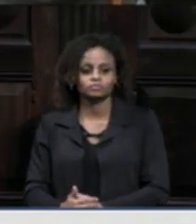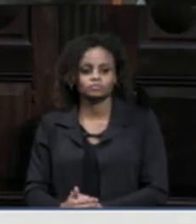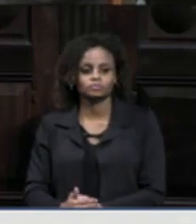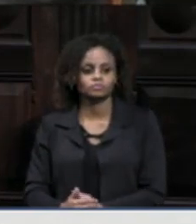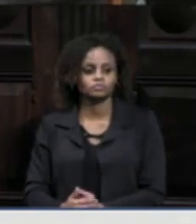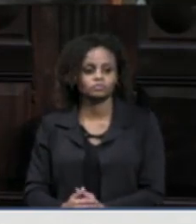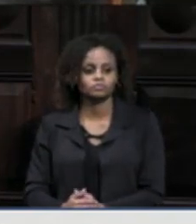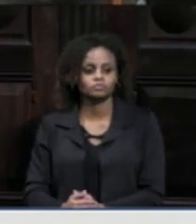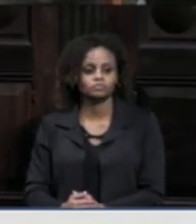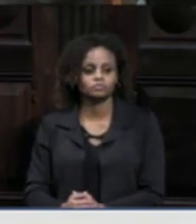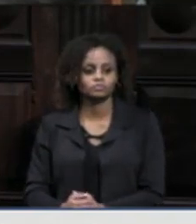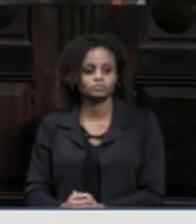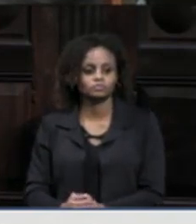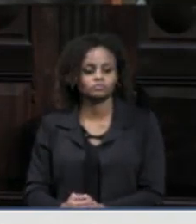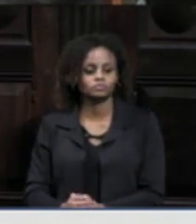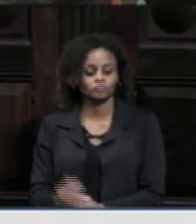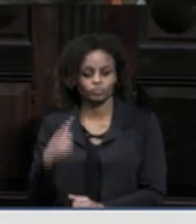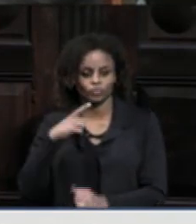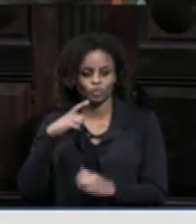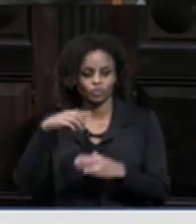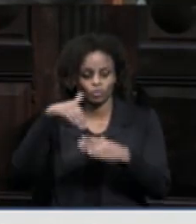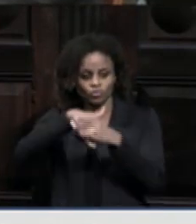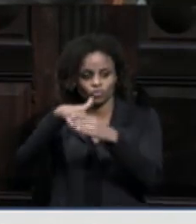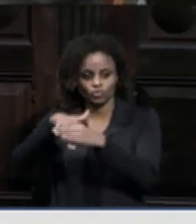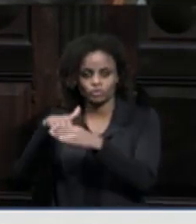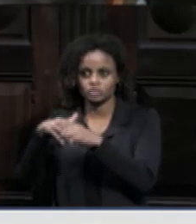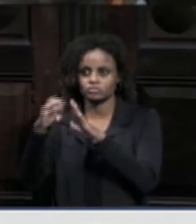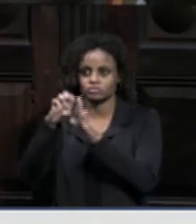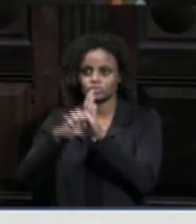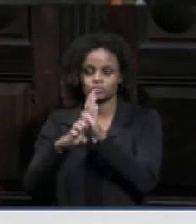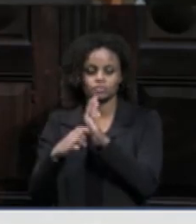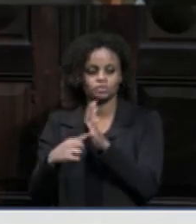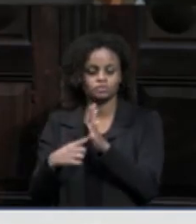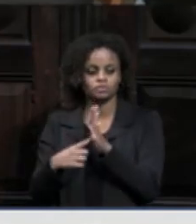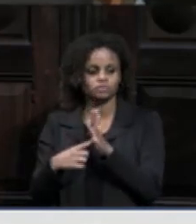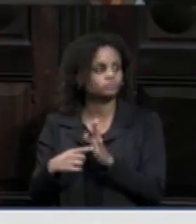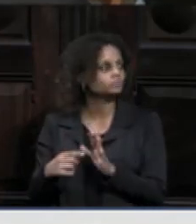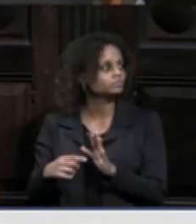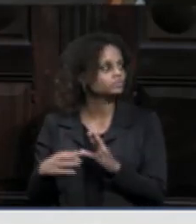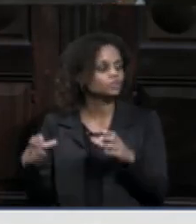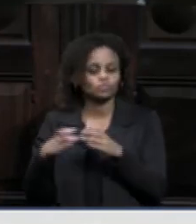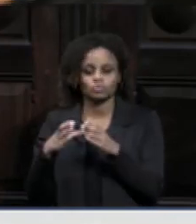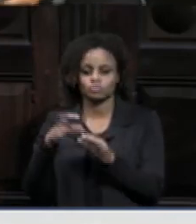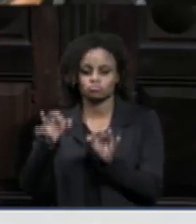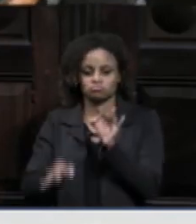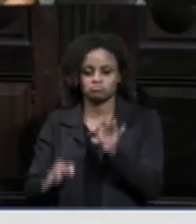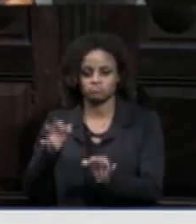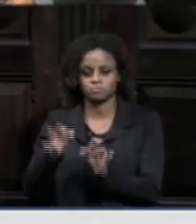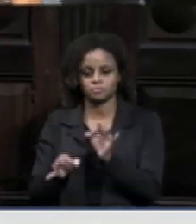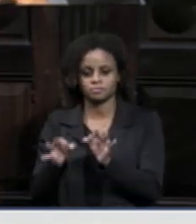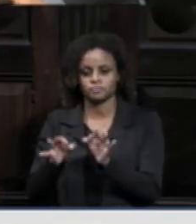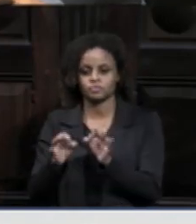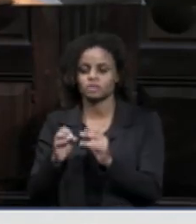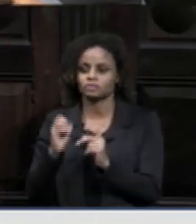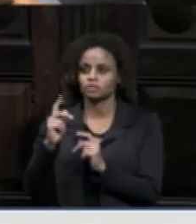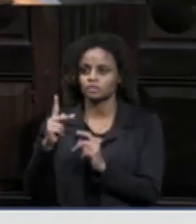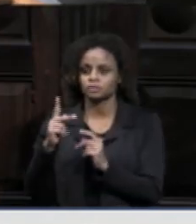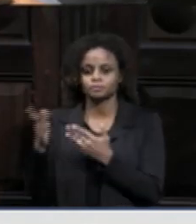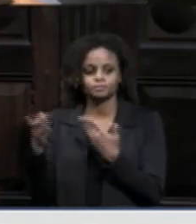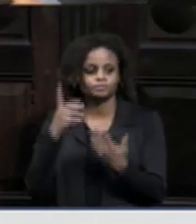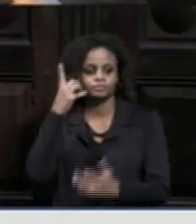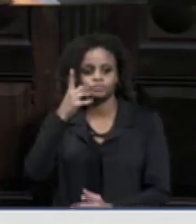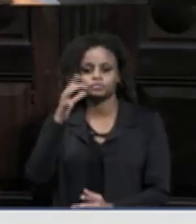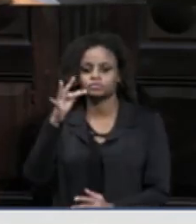Vai ter uma votação ainda de uma emenda da Comissão de Constituição e Justiça. Ok. Deputado Fábio